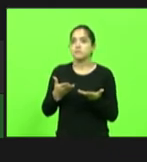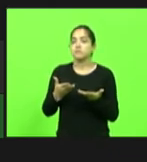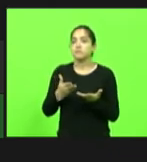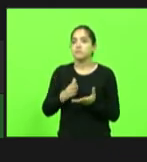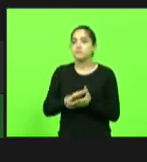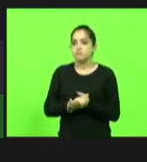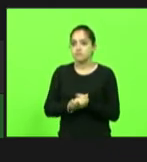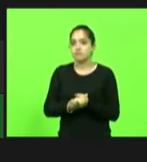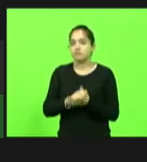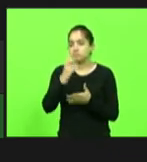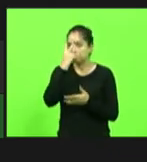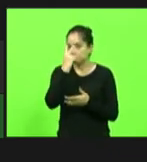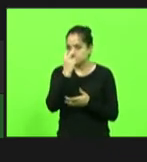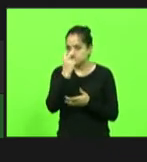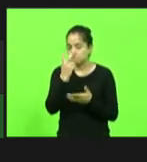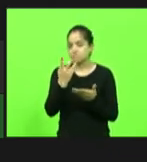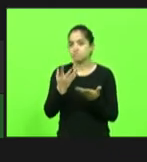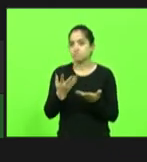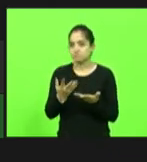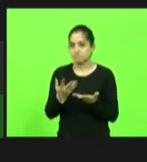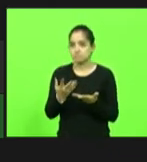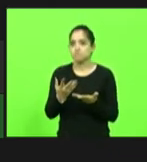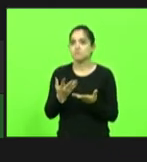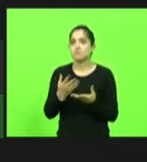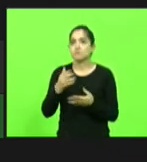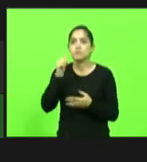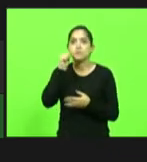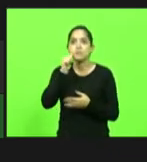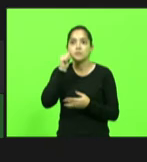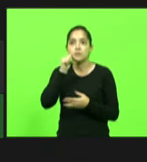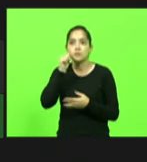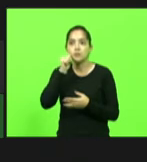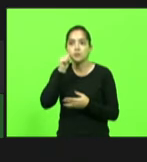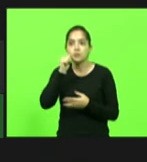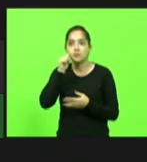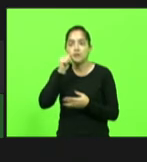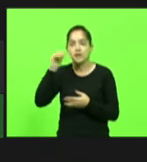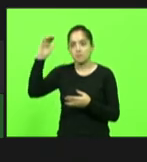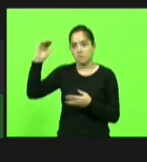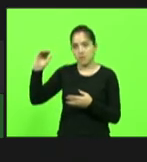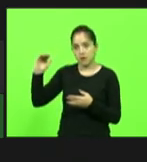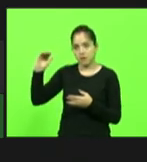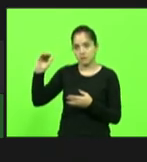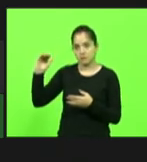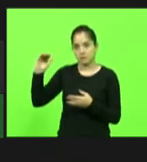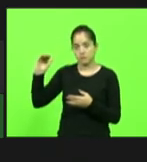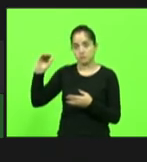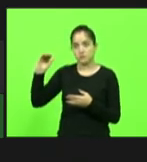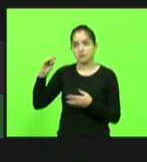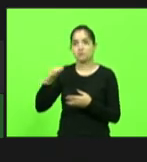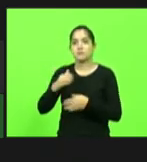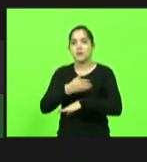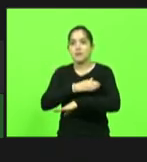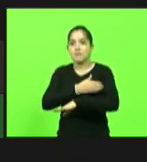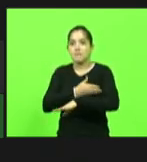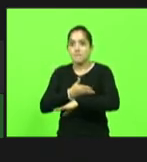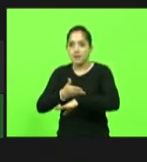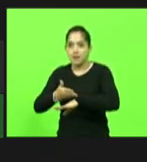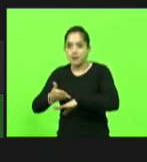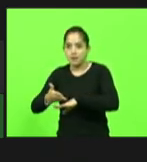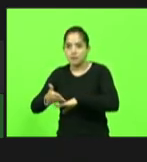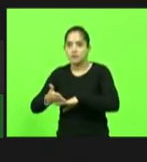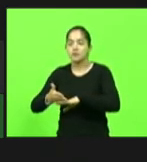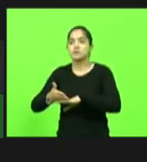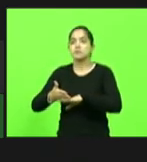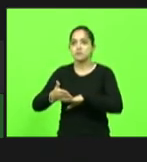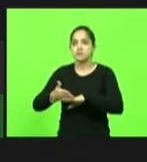deficiente visual, sou mulher de baixa estatura, pele clara,